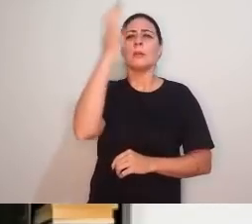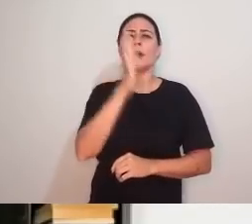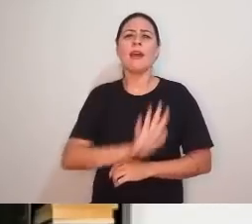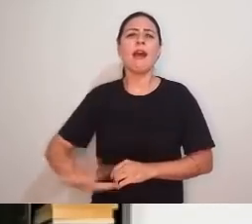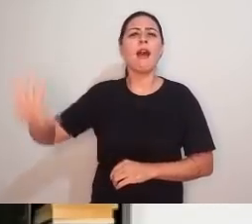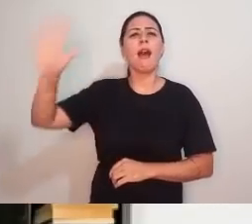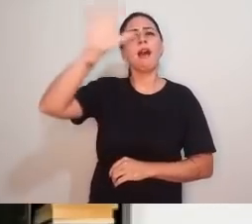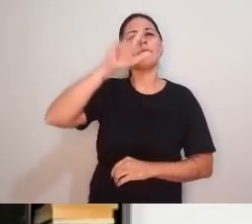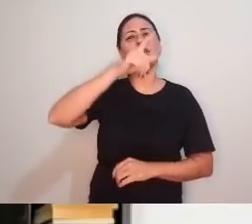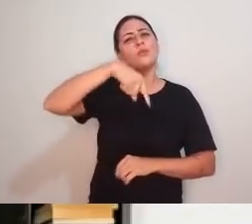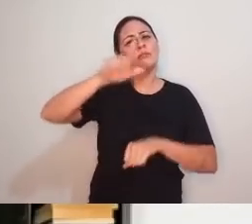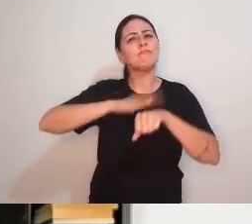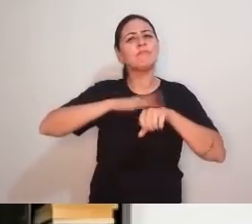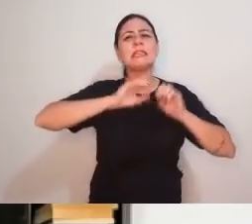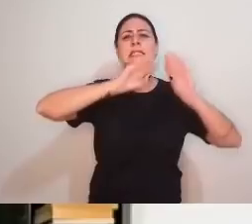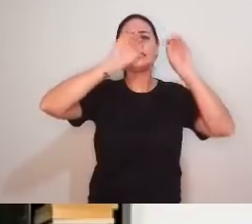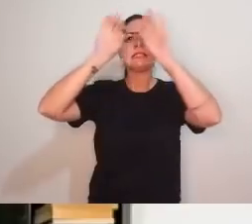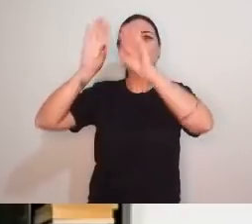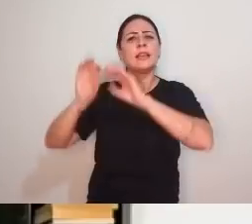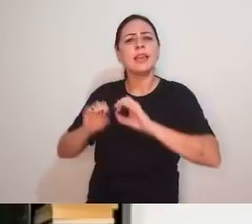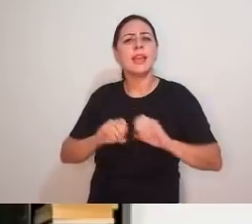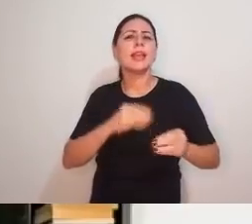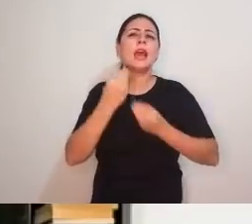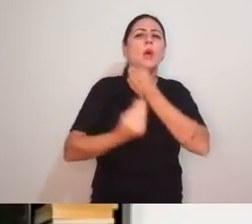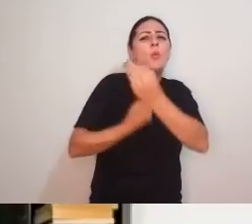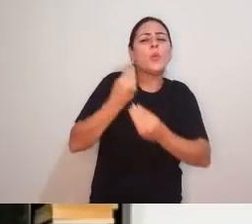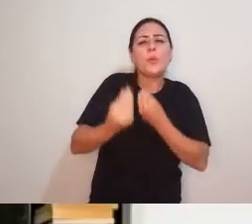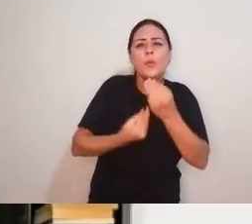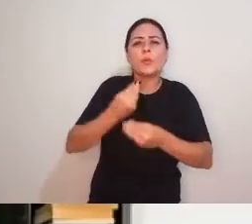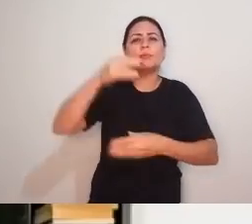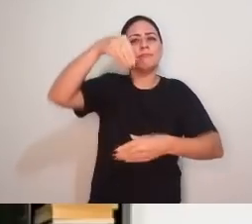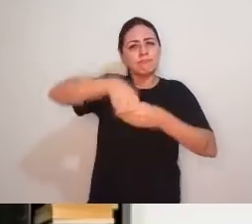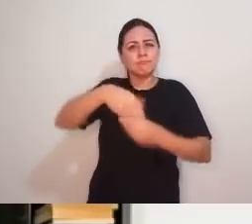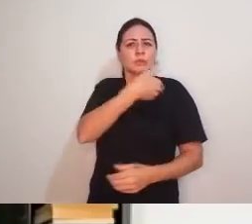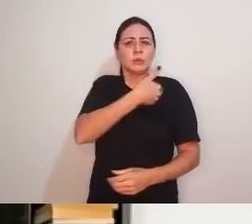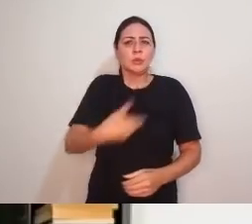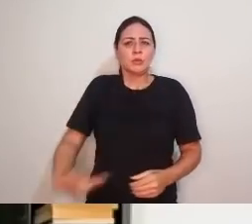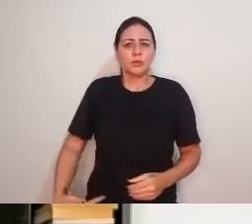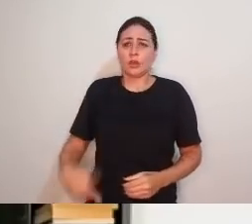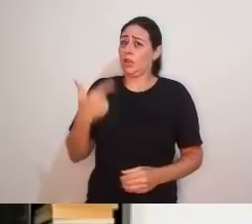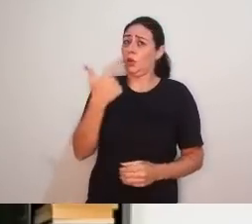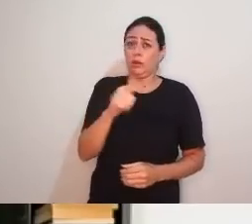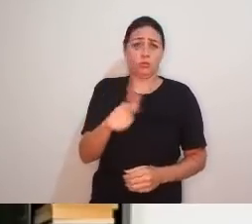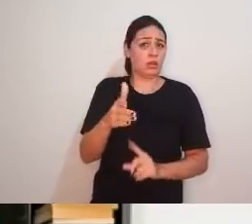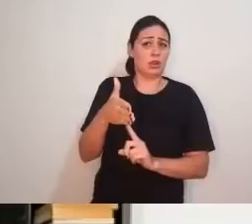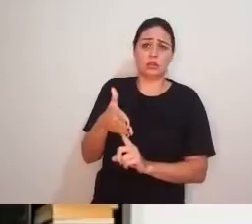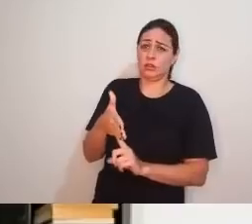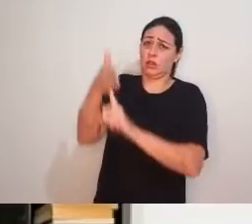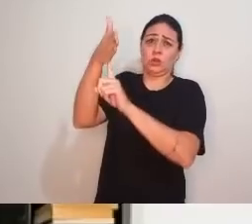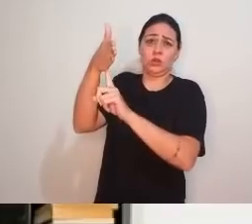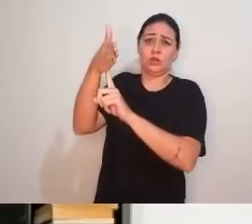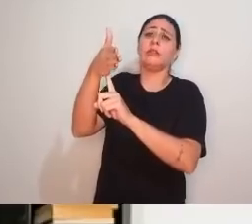sido posto para que, numa rede pública, que a gente não tem acesso à tecnologia, porque nós temos muitas unidades